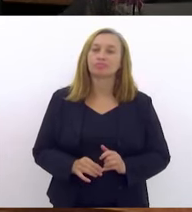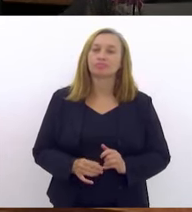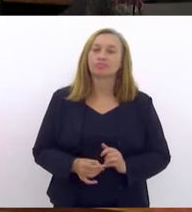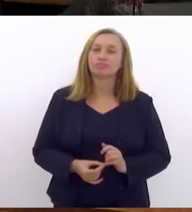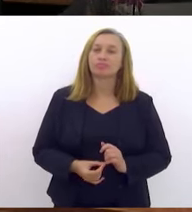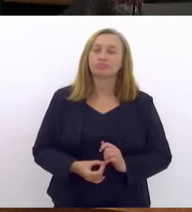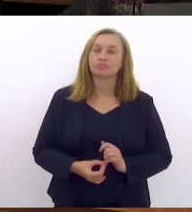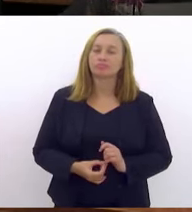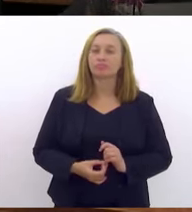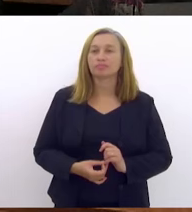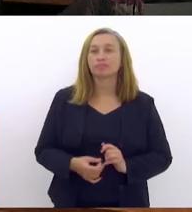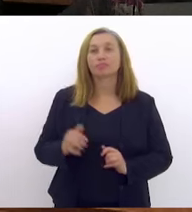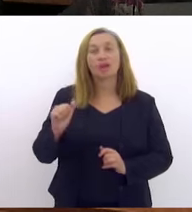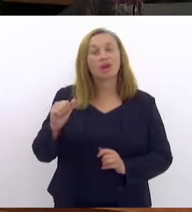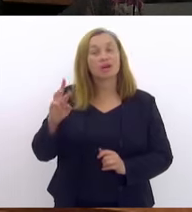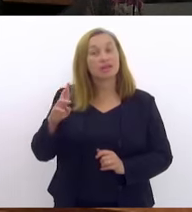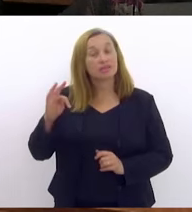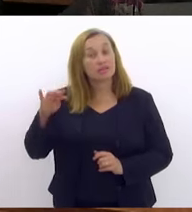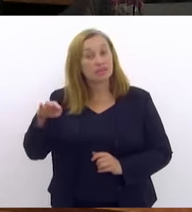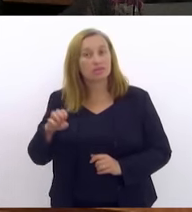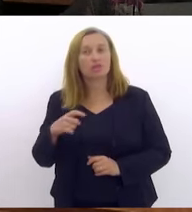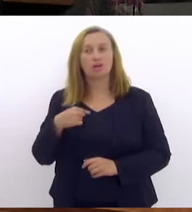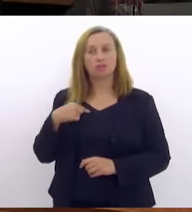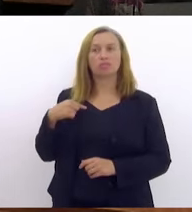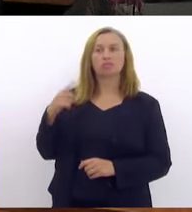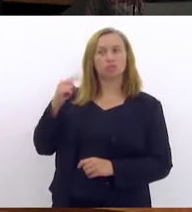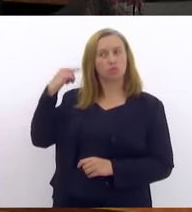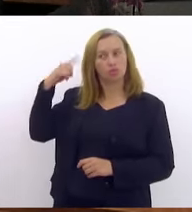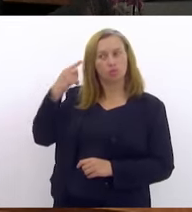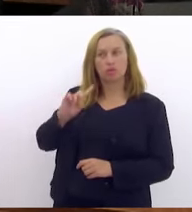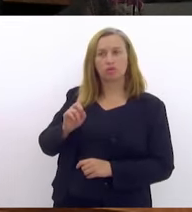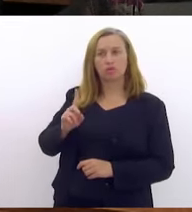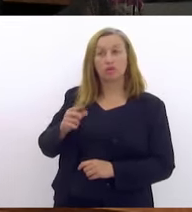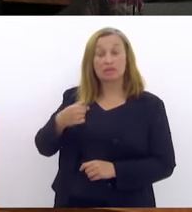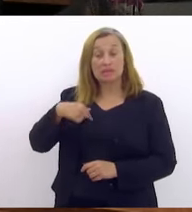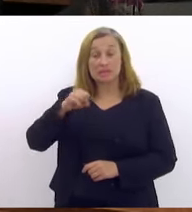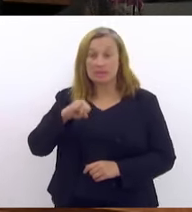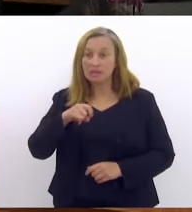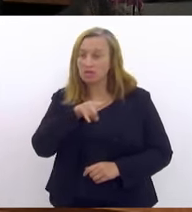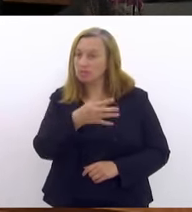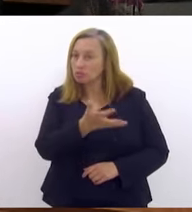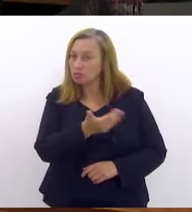Aristide, eu tenho juízo. Se eu não chamo ele, ele vai ficar chateado.